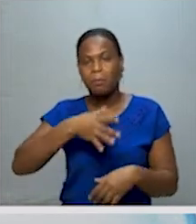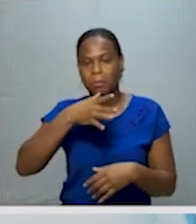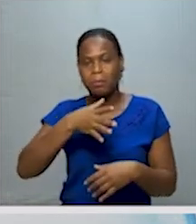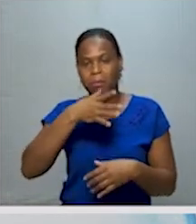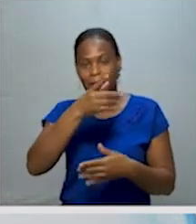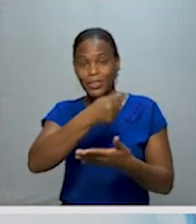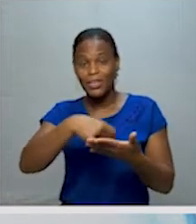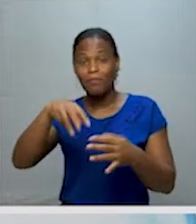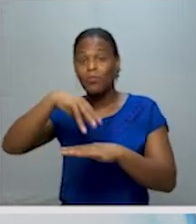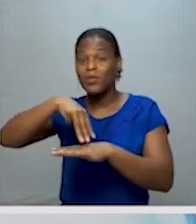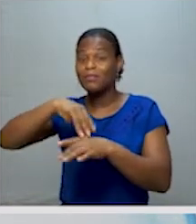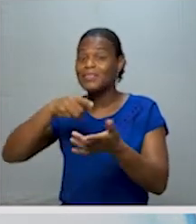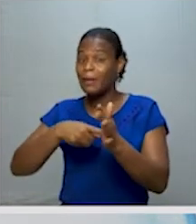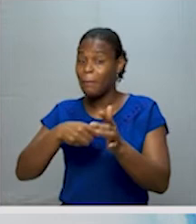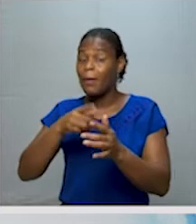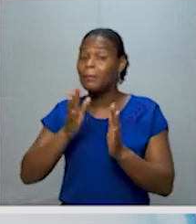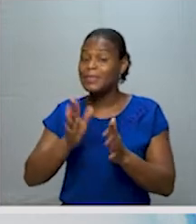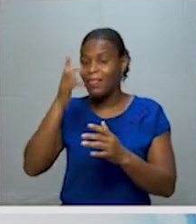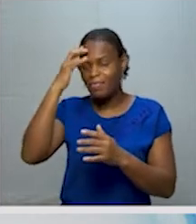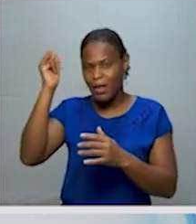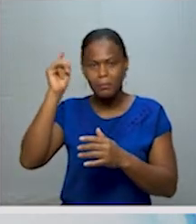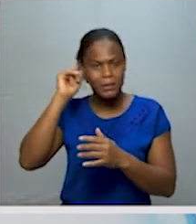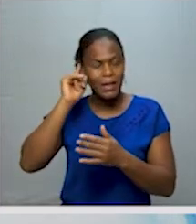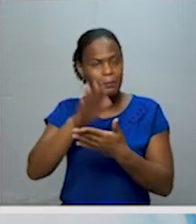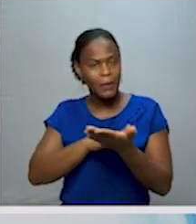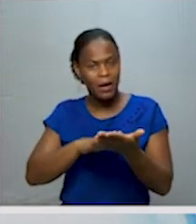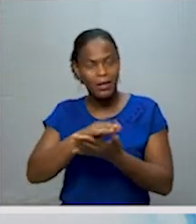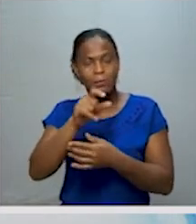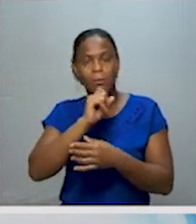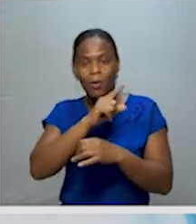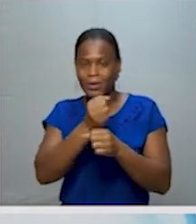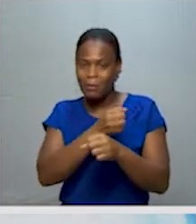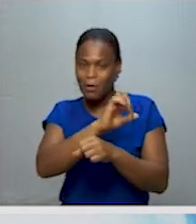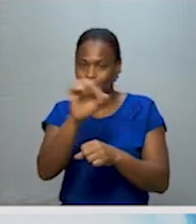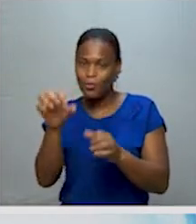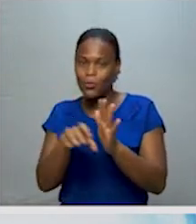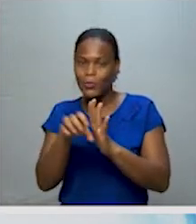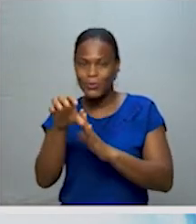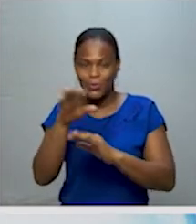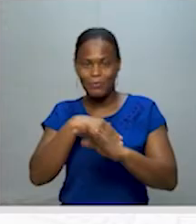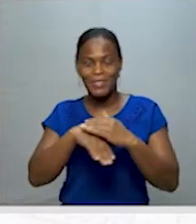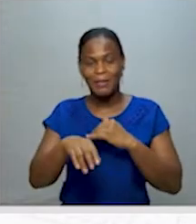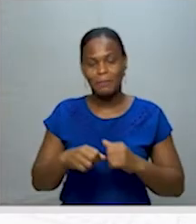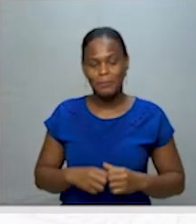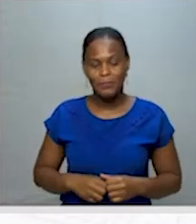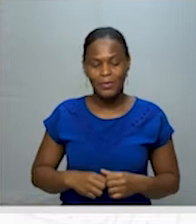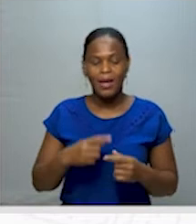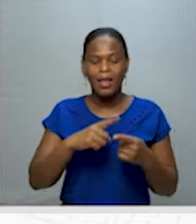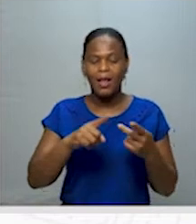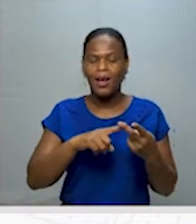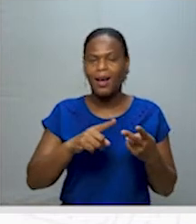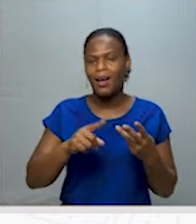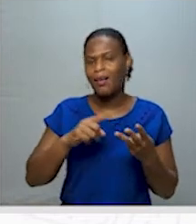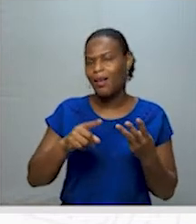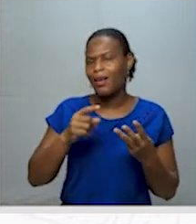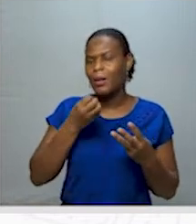dissertação. Mas é importante, desde agora, ter esta pequena noção e base para poderem fazer um trabalho em condições. Possui 3